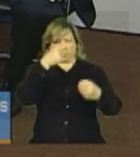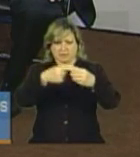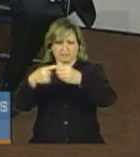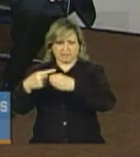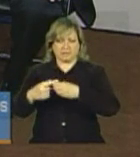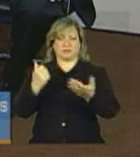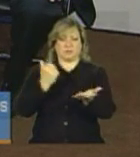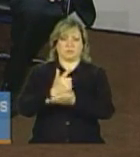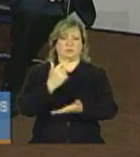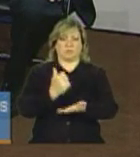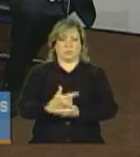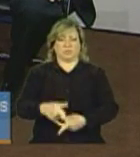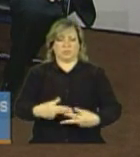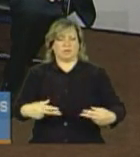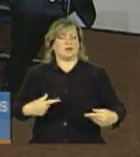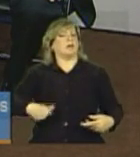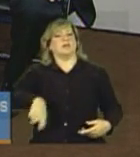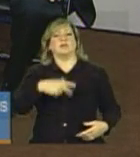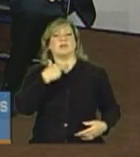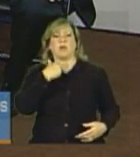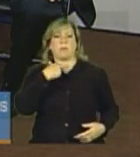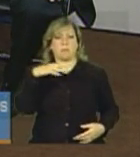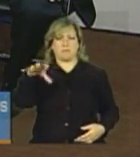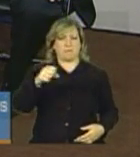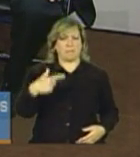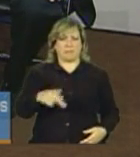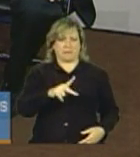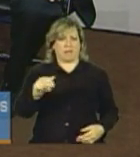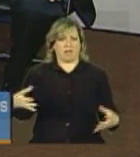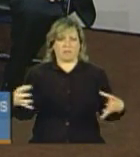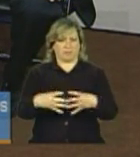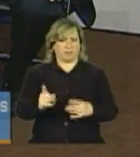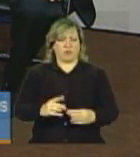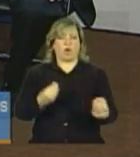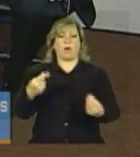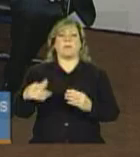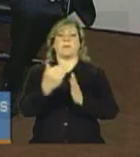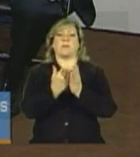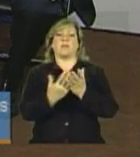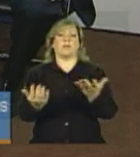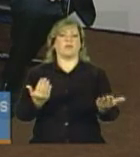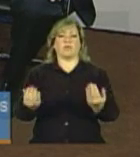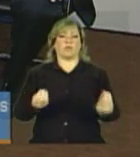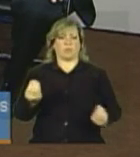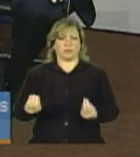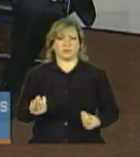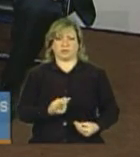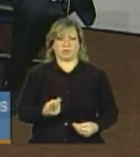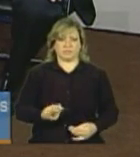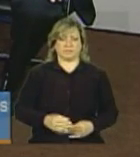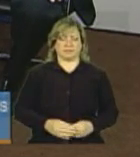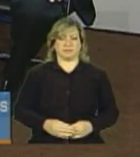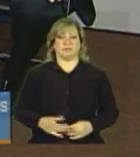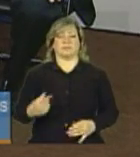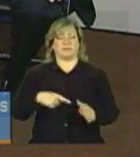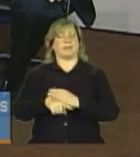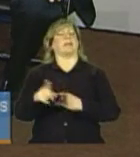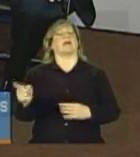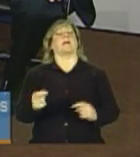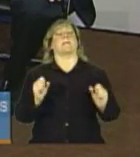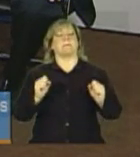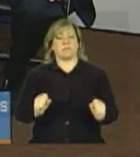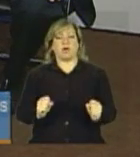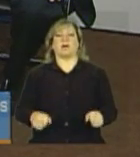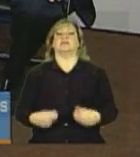pelo PNAE não podem mais acessar o PA? Como é essa relação entre os dois programas? Não só podem, como